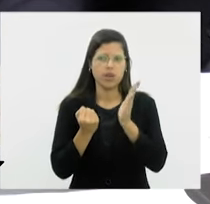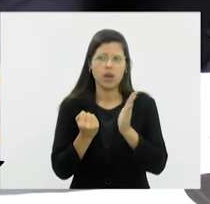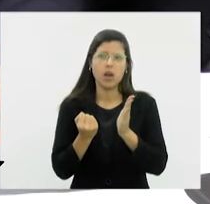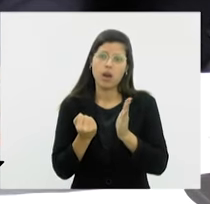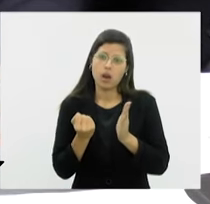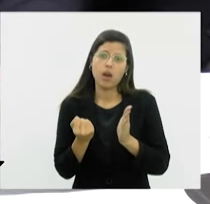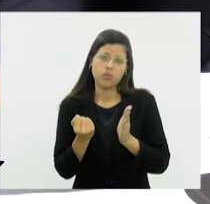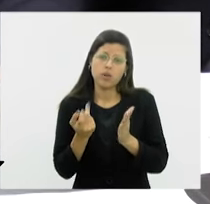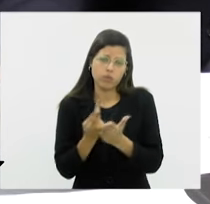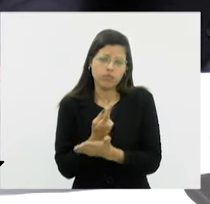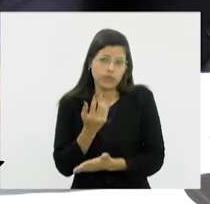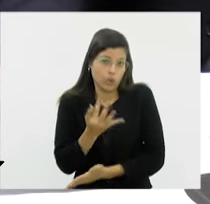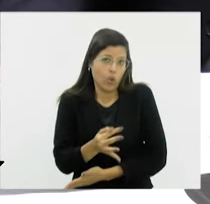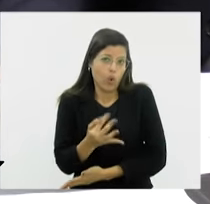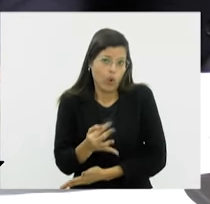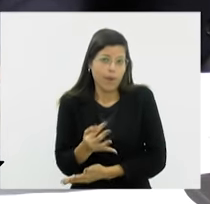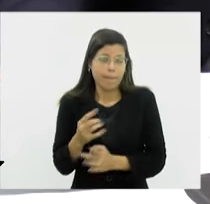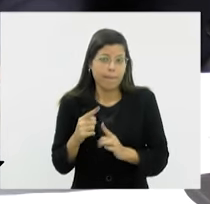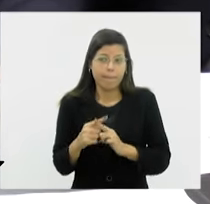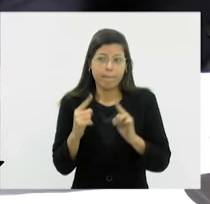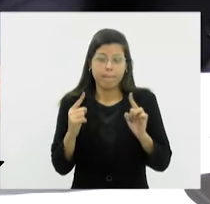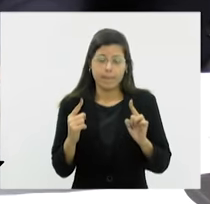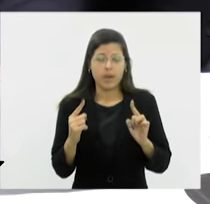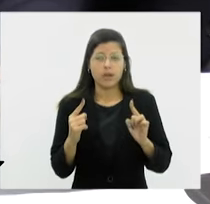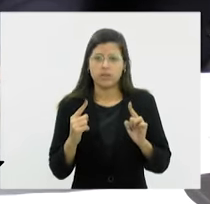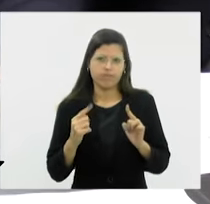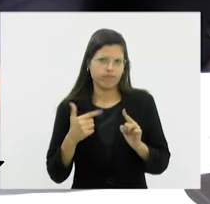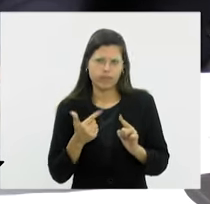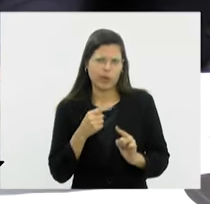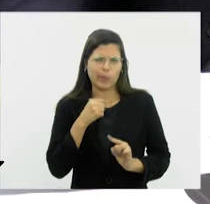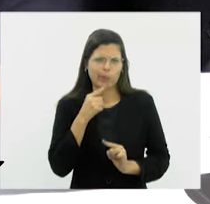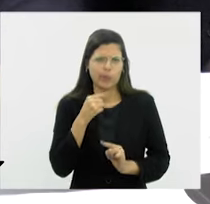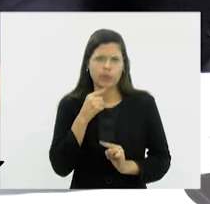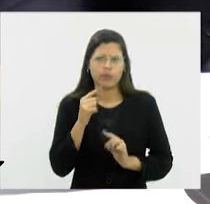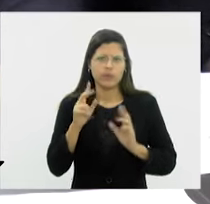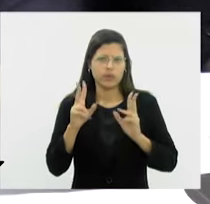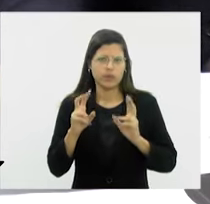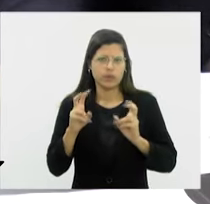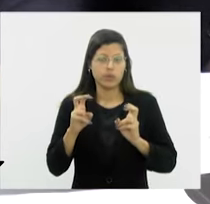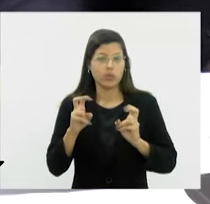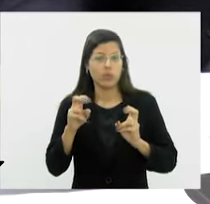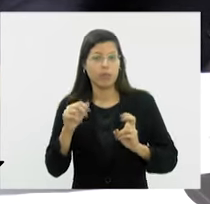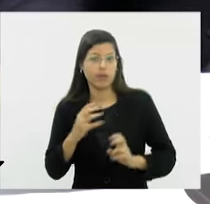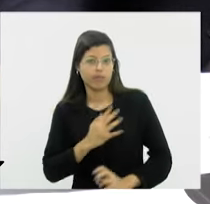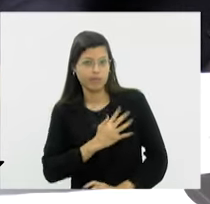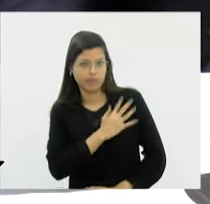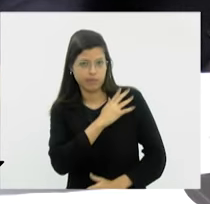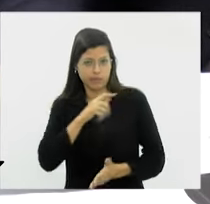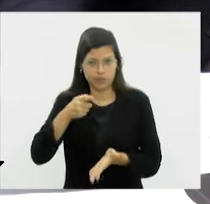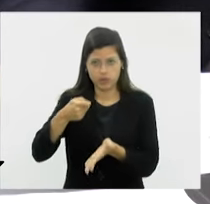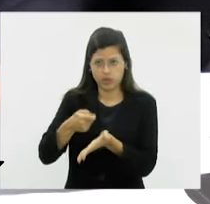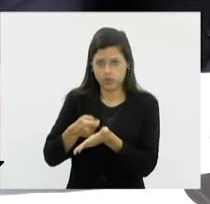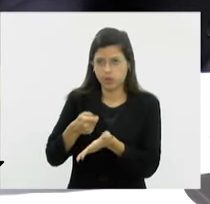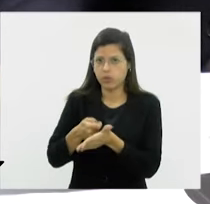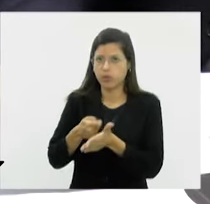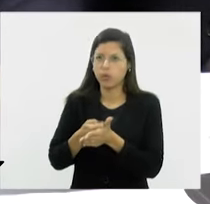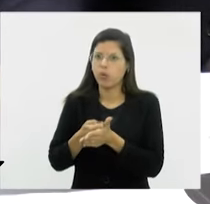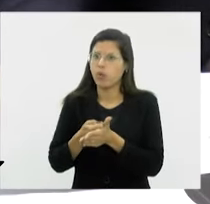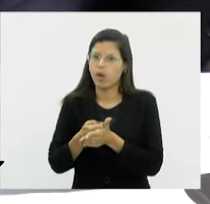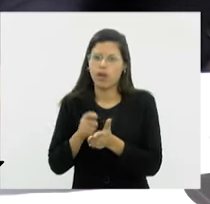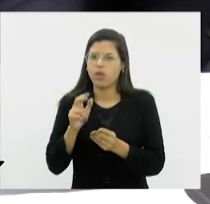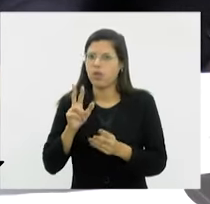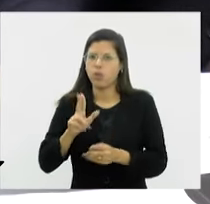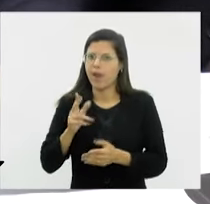o reconhecimento, não é? Sem sombra de dúvidas, essa questão da ditadura não foi reconhecida